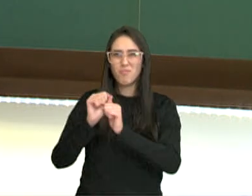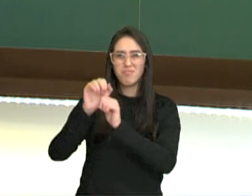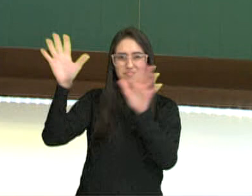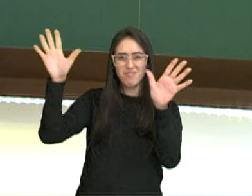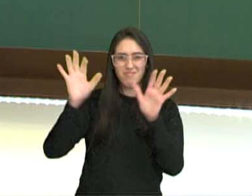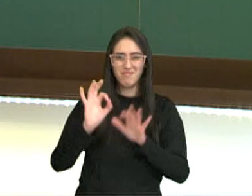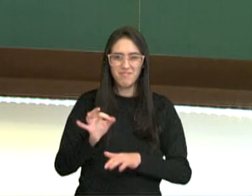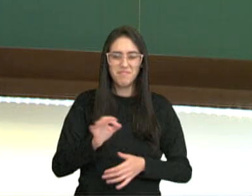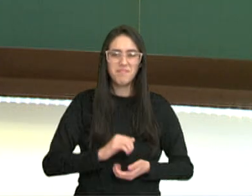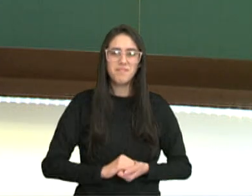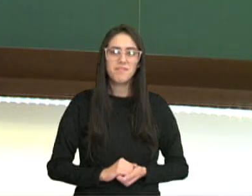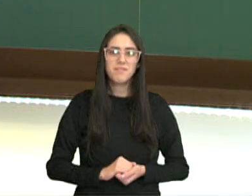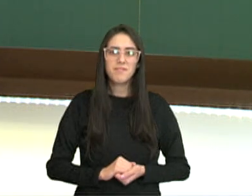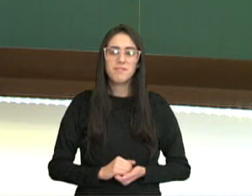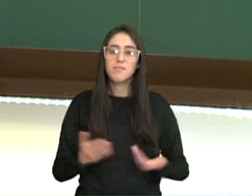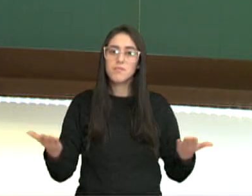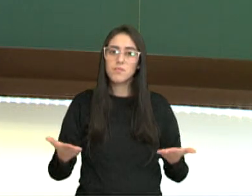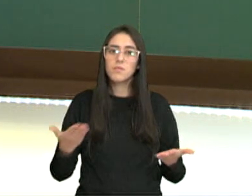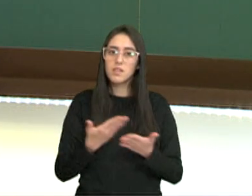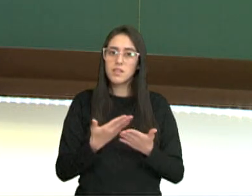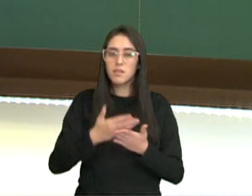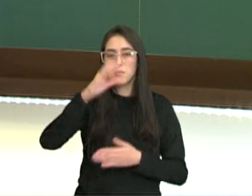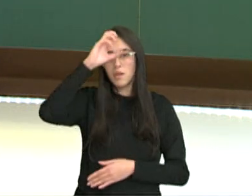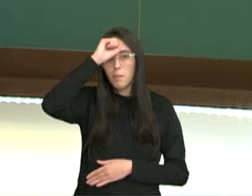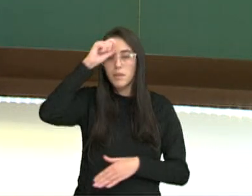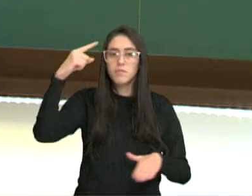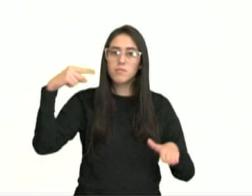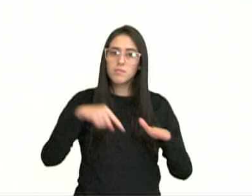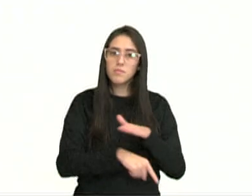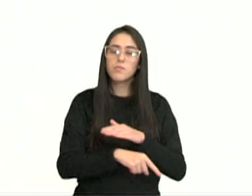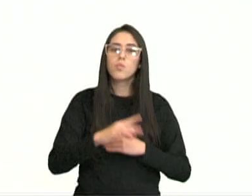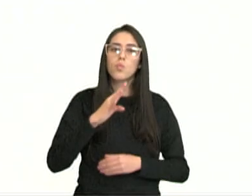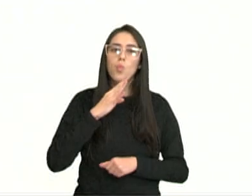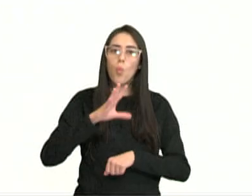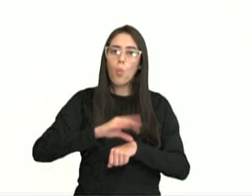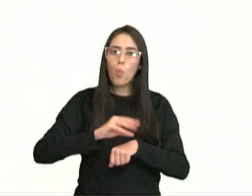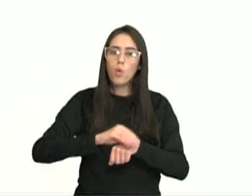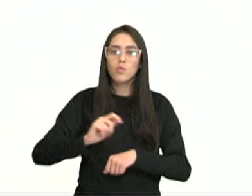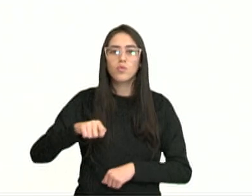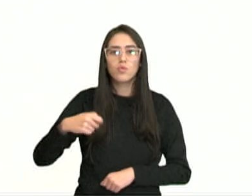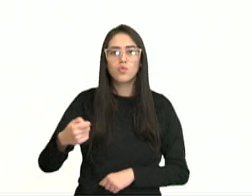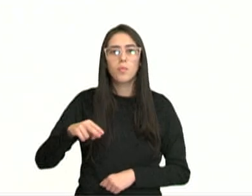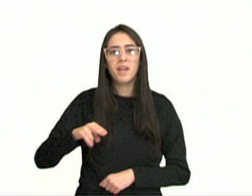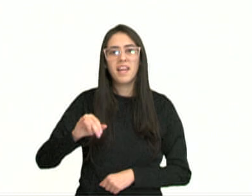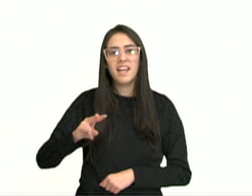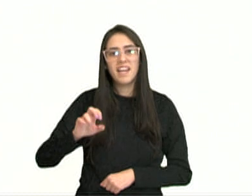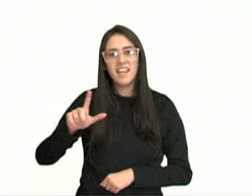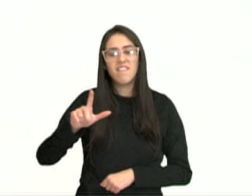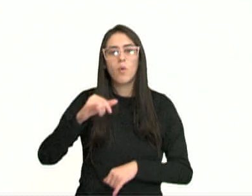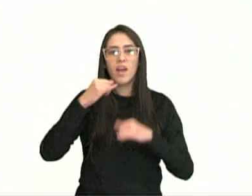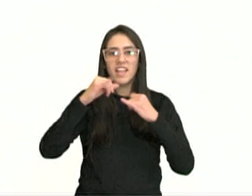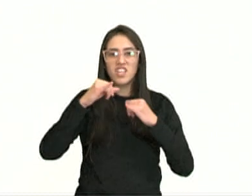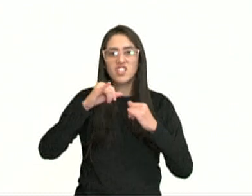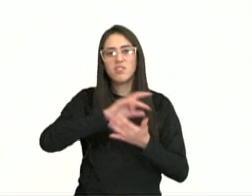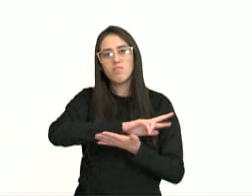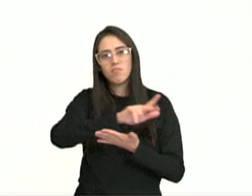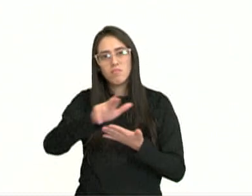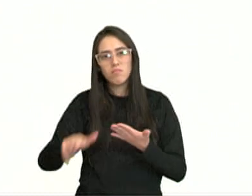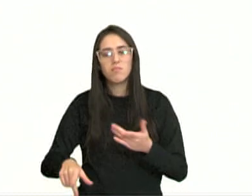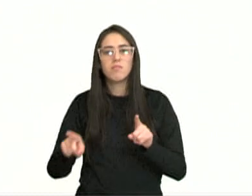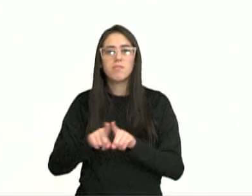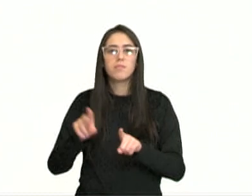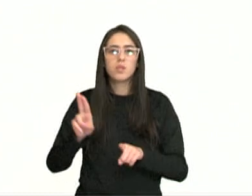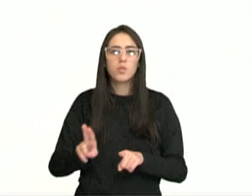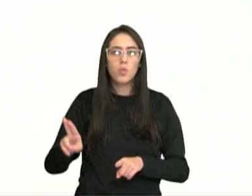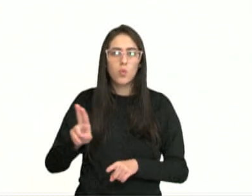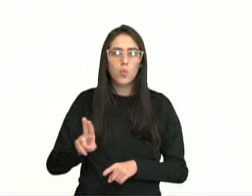artifícios. Na aula de hoje, aprofundamos os conhecimentos sobre os níveis e subníveis de energia, utilizamos aí o